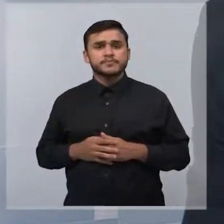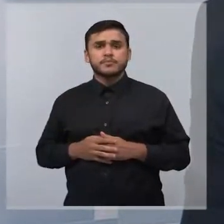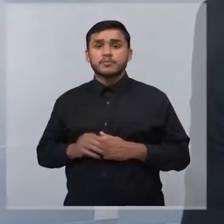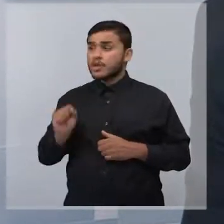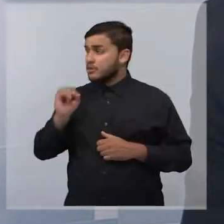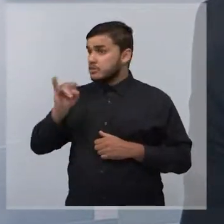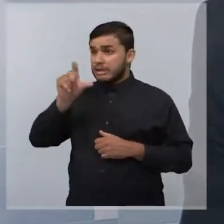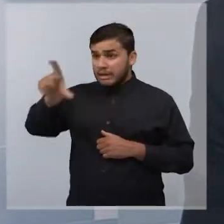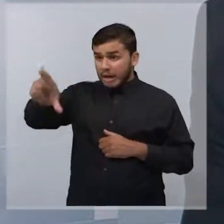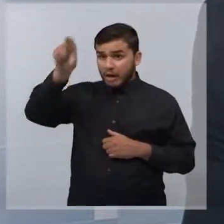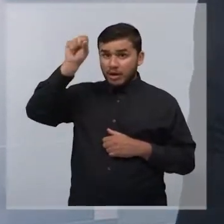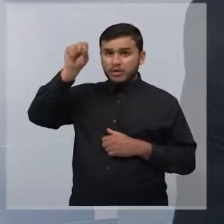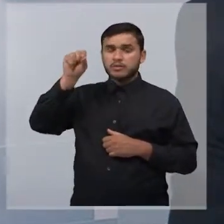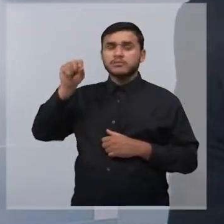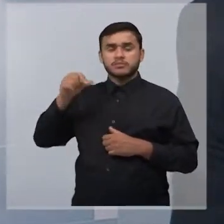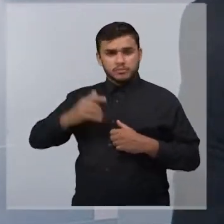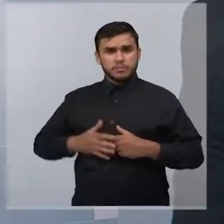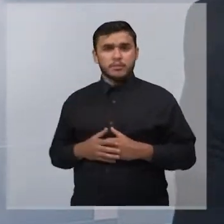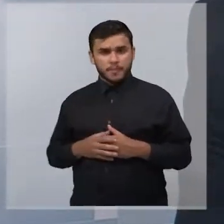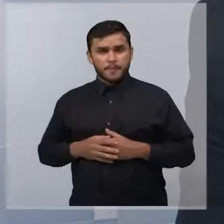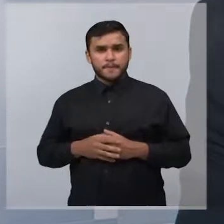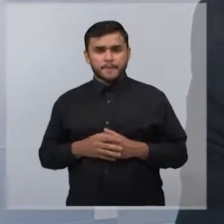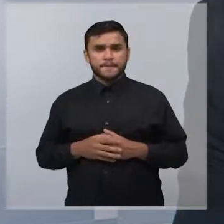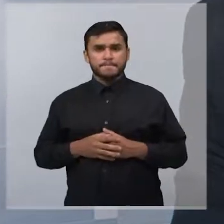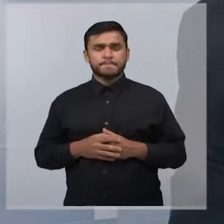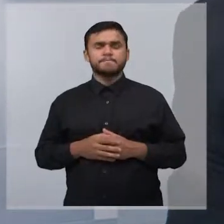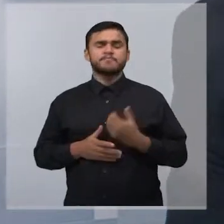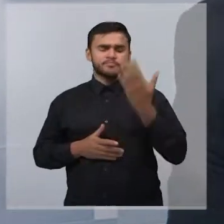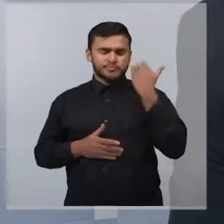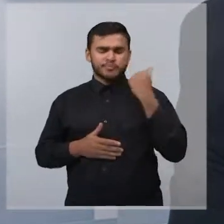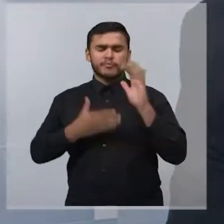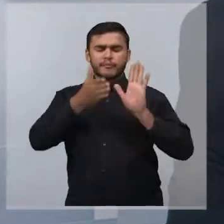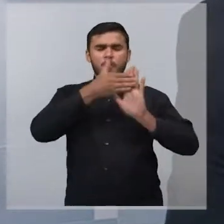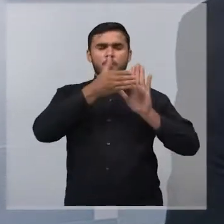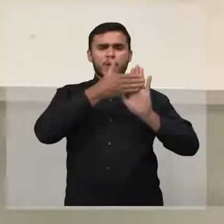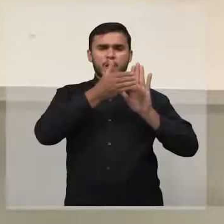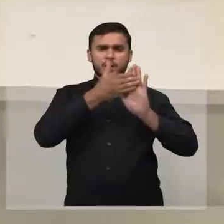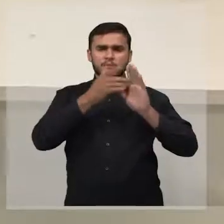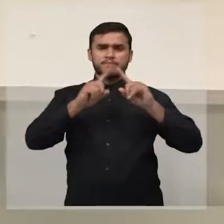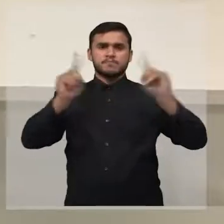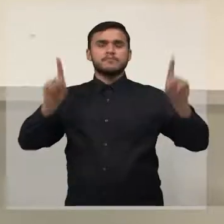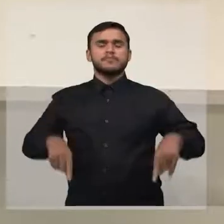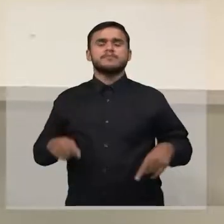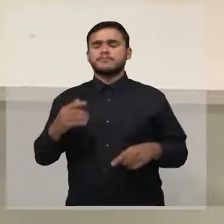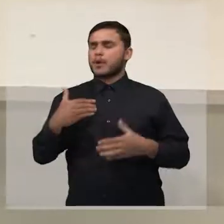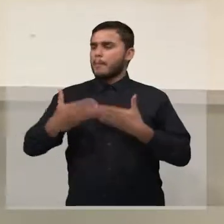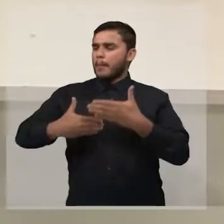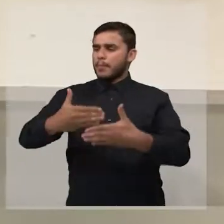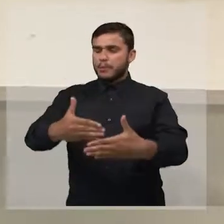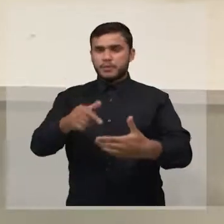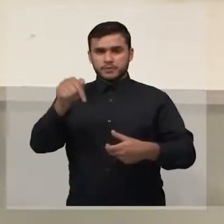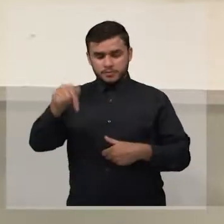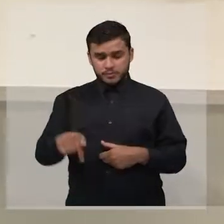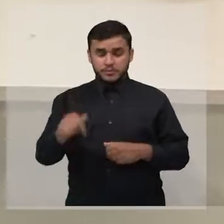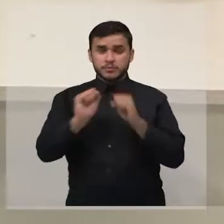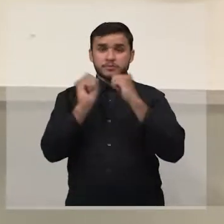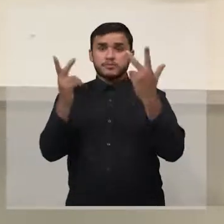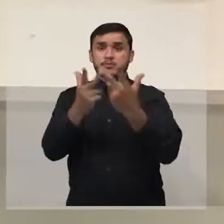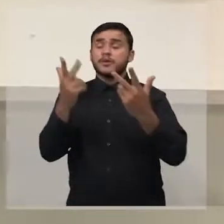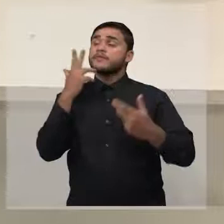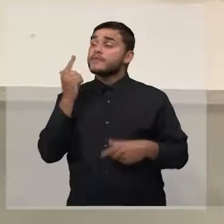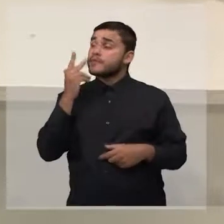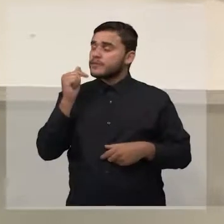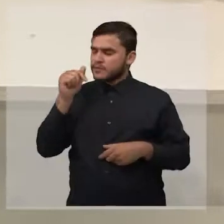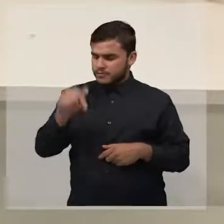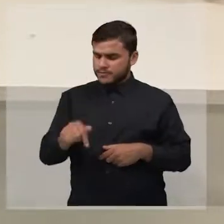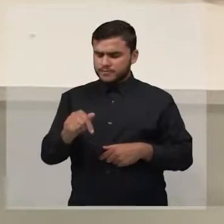de serem nomeados nesses cargos. Esta propositura que há de tramitar na Câmara